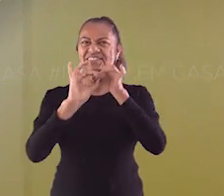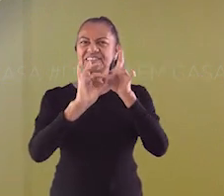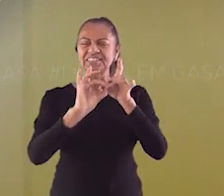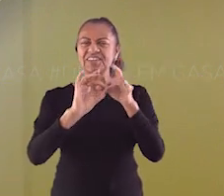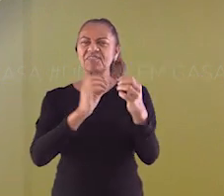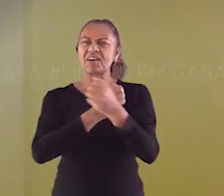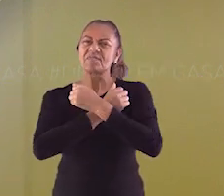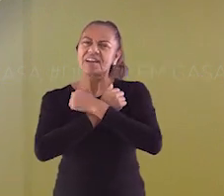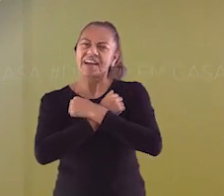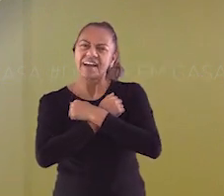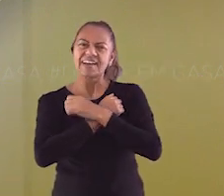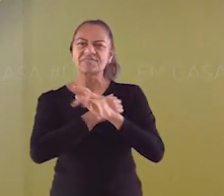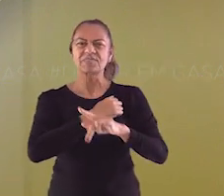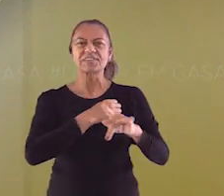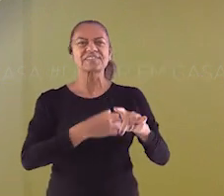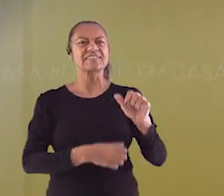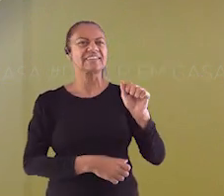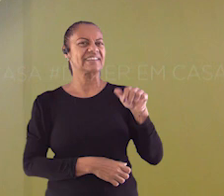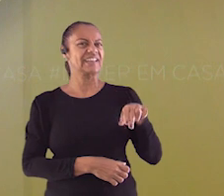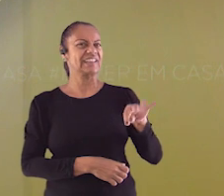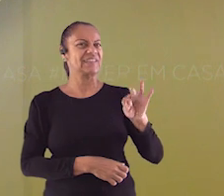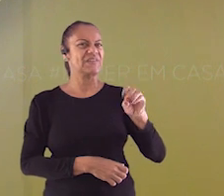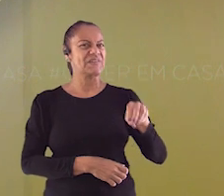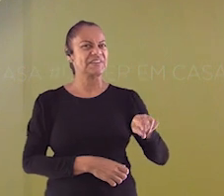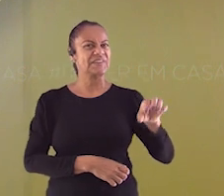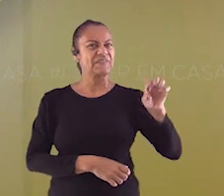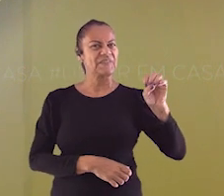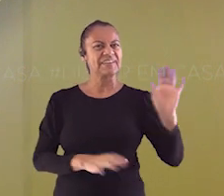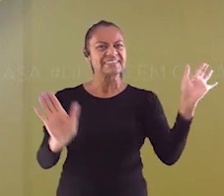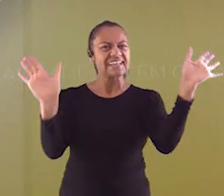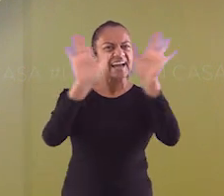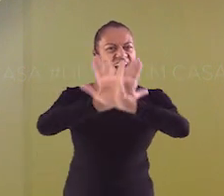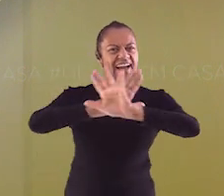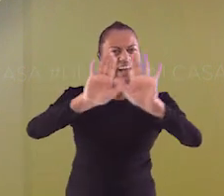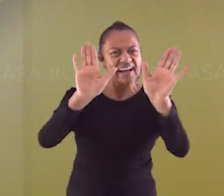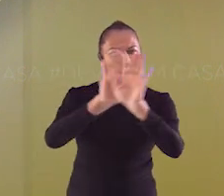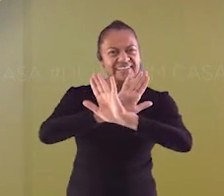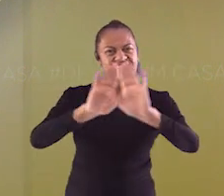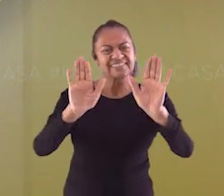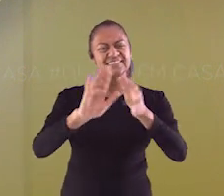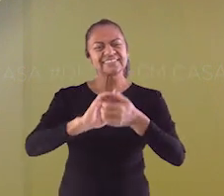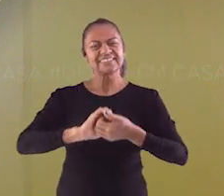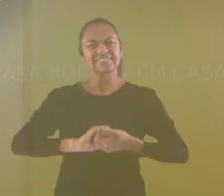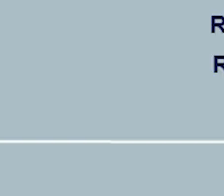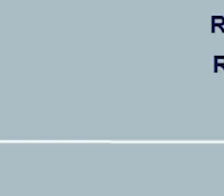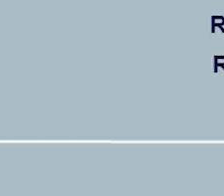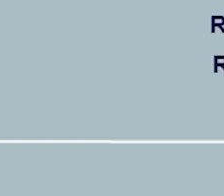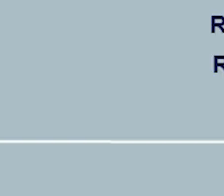distantes, estamos juntos. Um abraço do professor Antônio. Até breve!